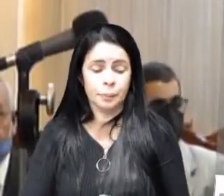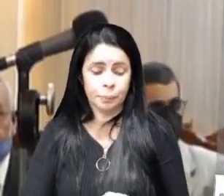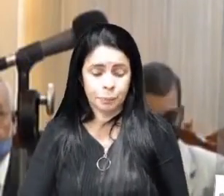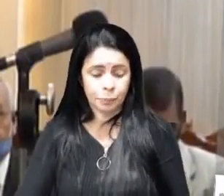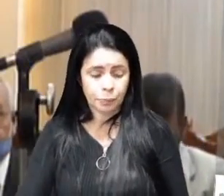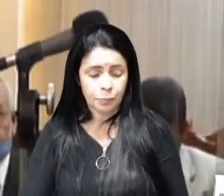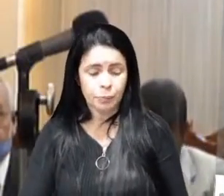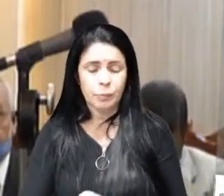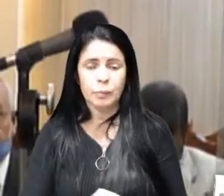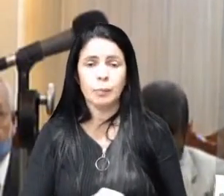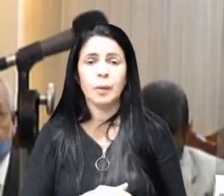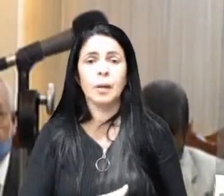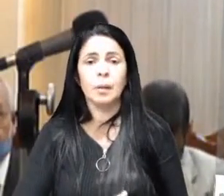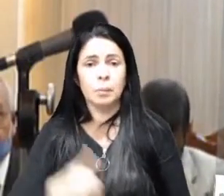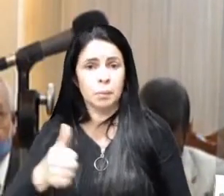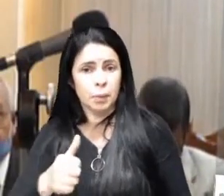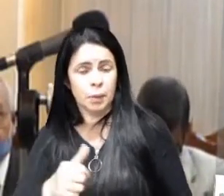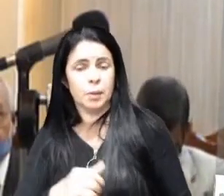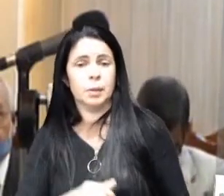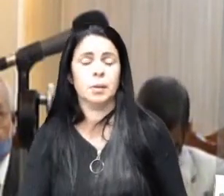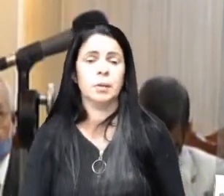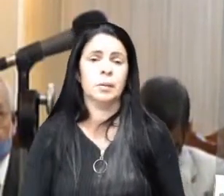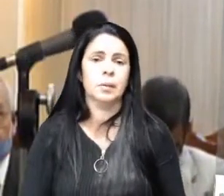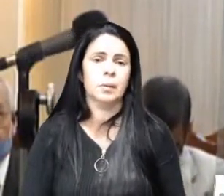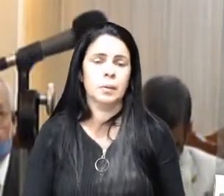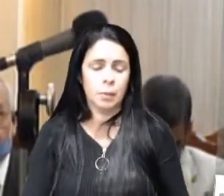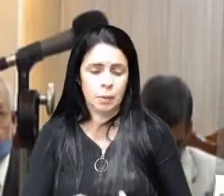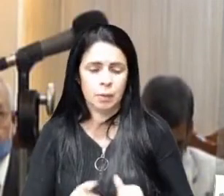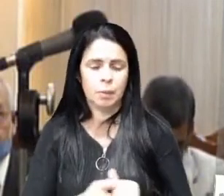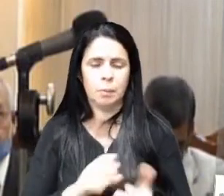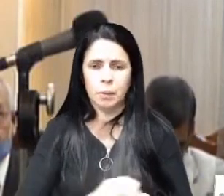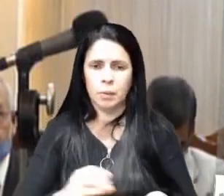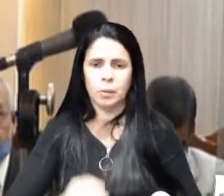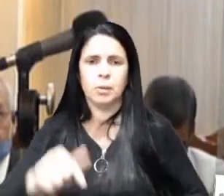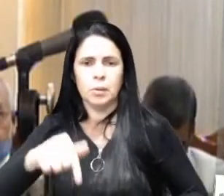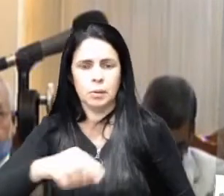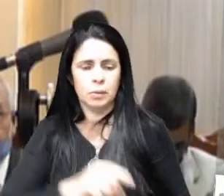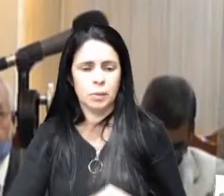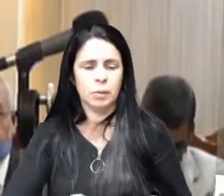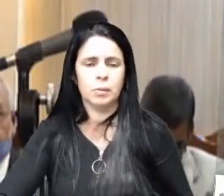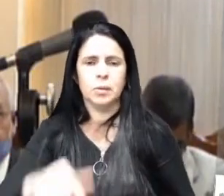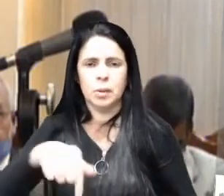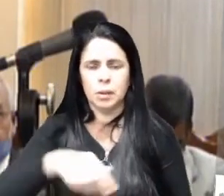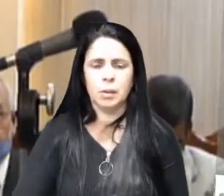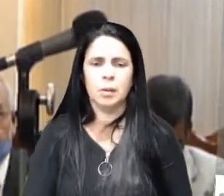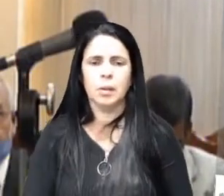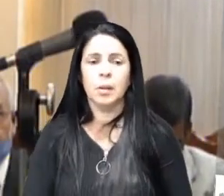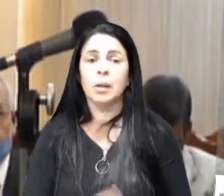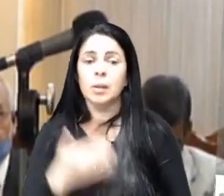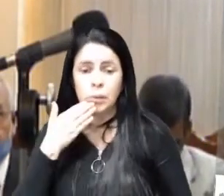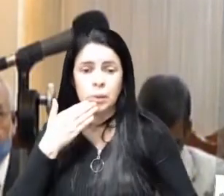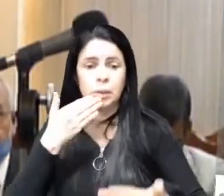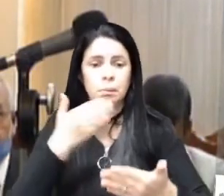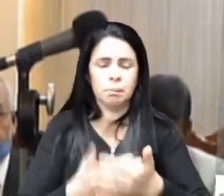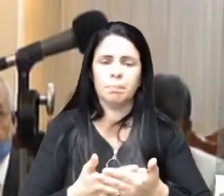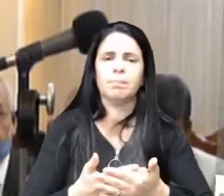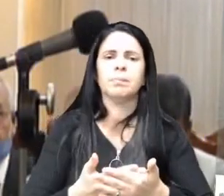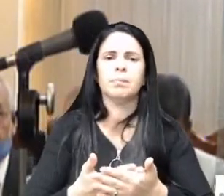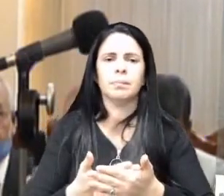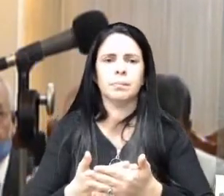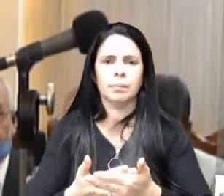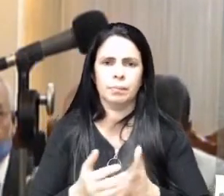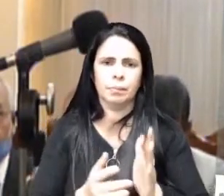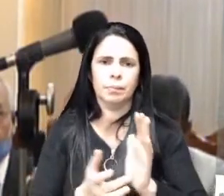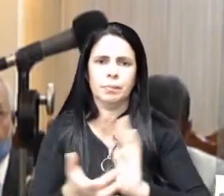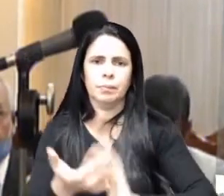4, 7. Diz assim, ó. Já está próximo o fim de todas as coisas. Portanto, sede sóbrios